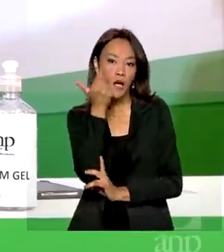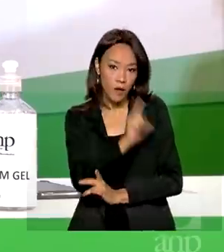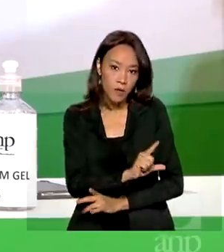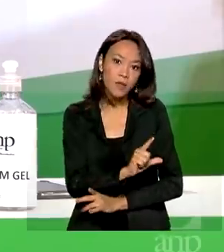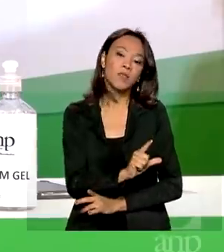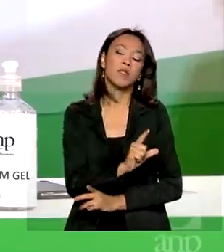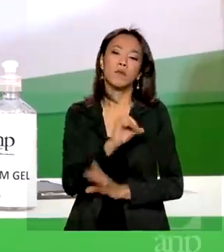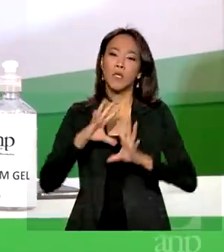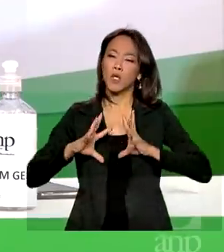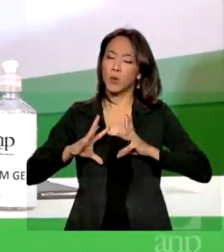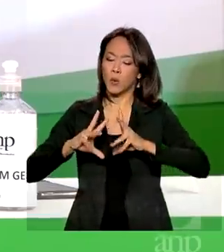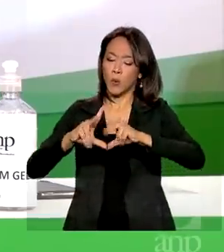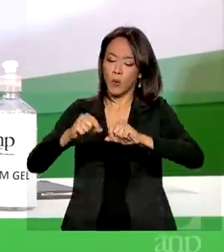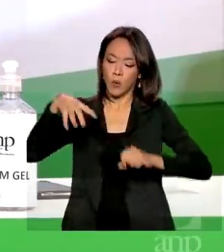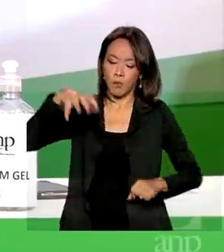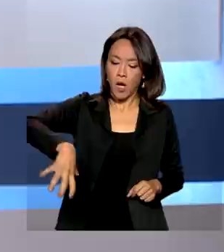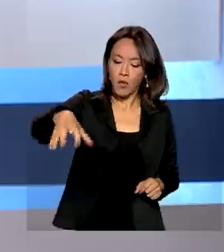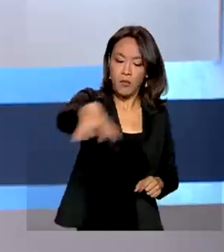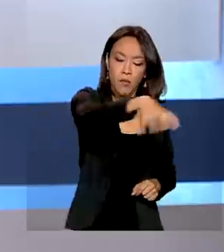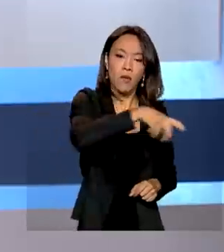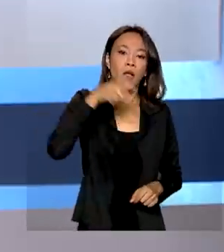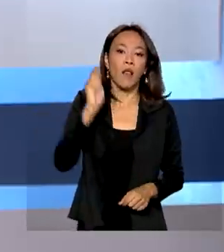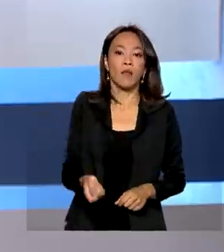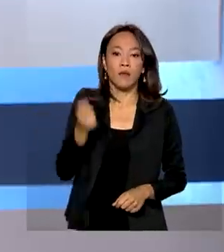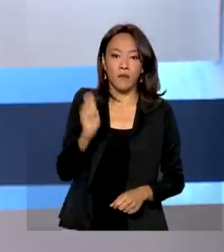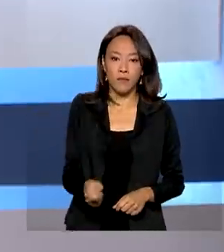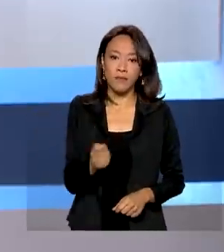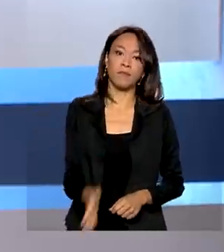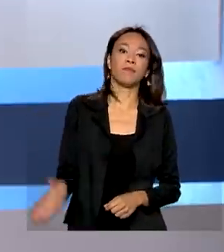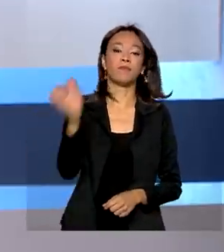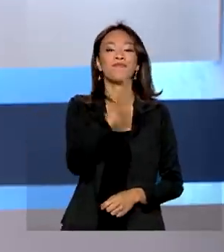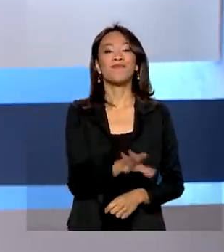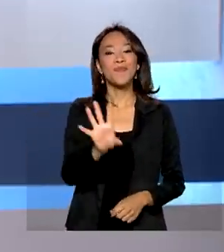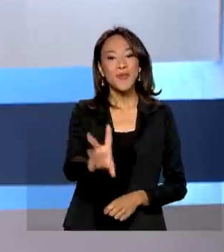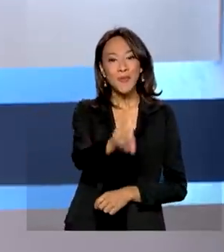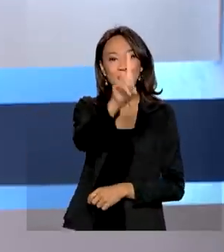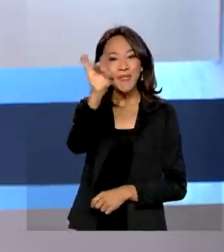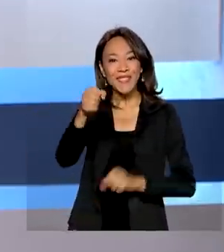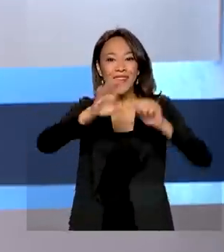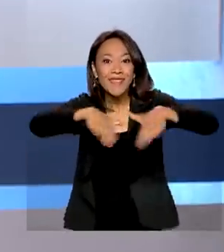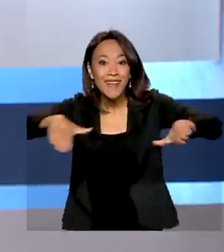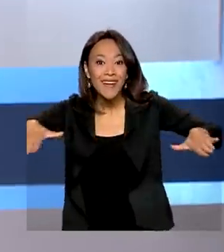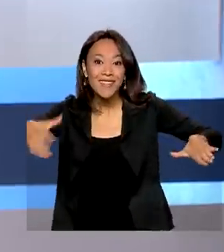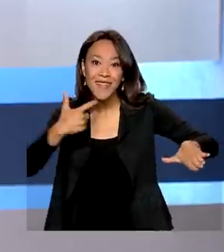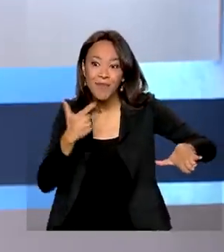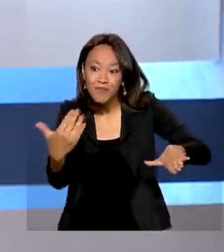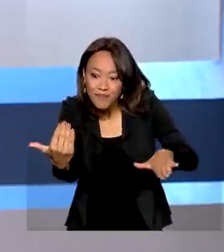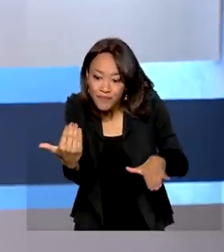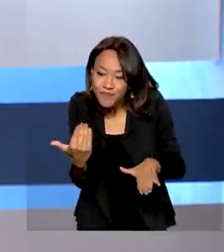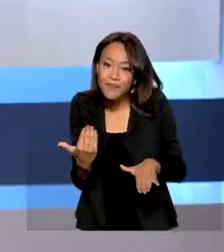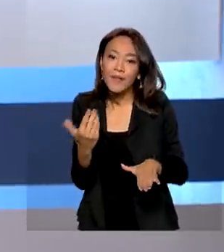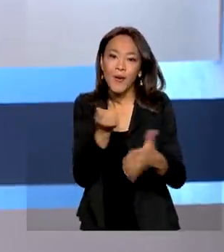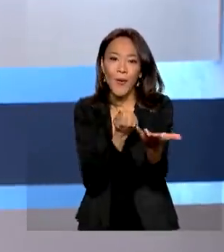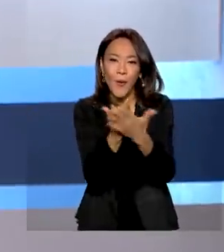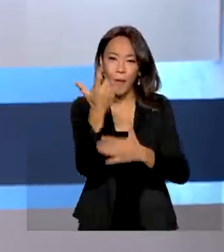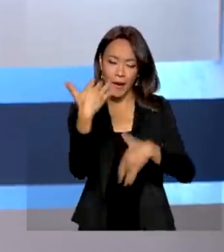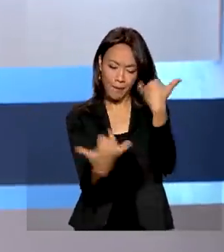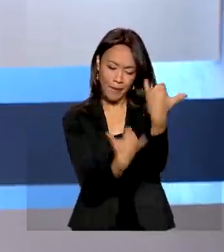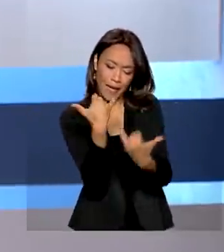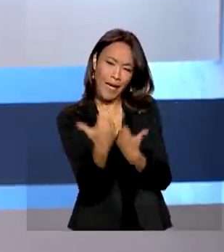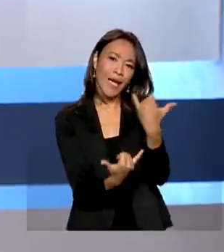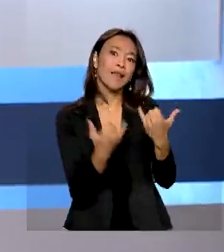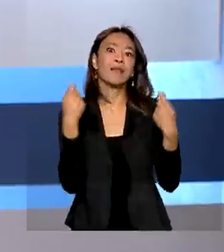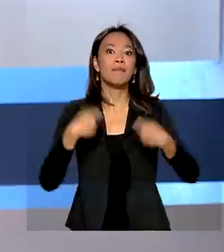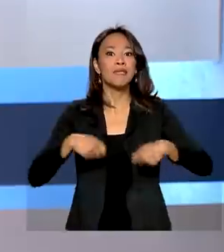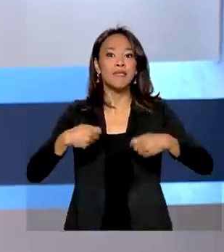em todos esses leilões o dia das crianças está chegando e na hora de comprar os brinquedos é